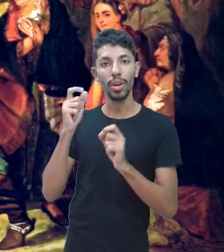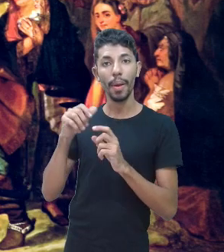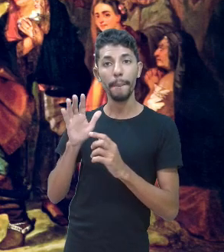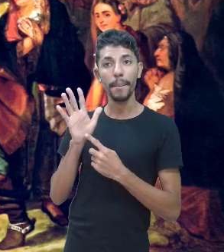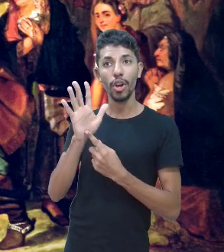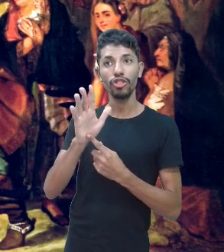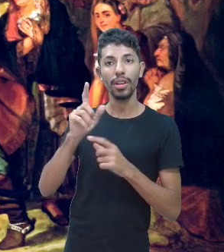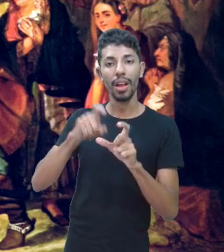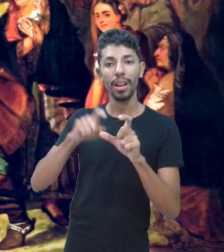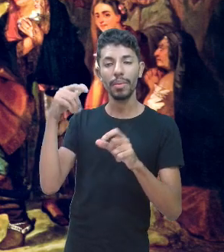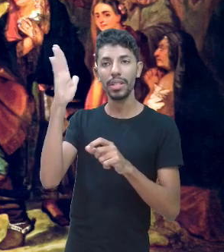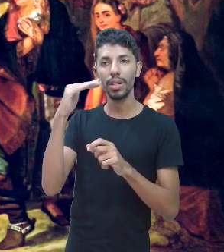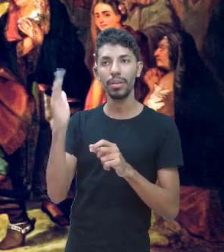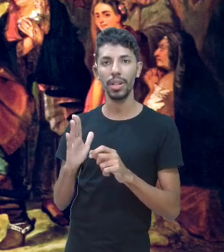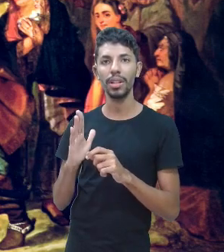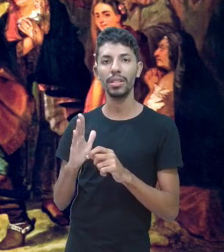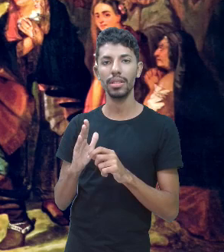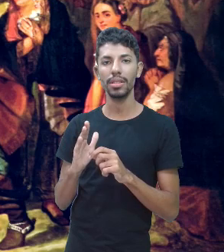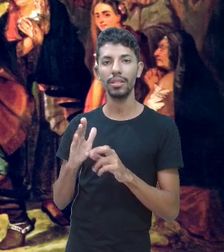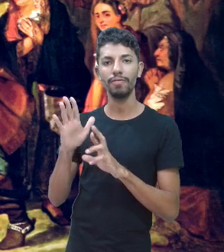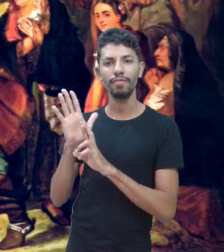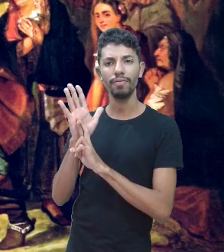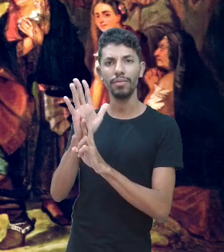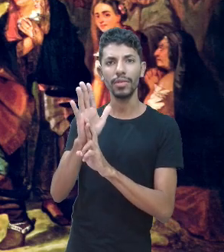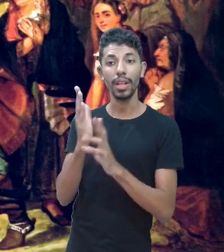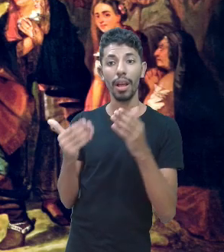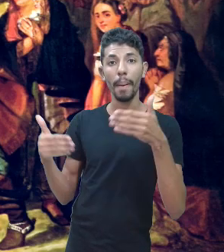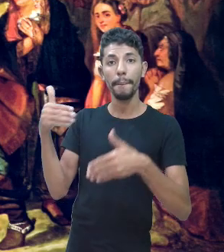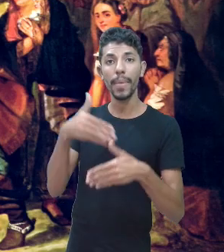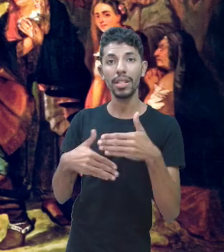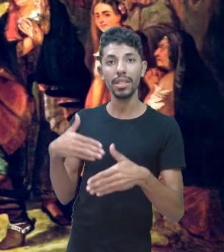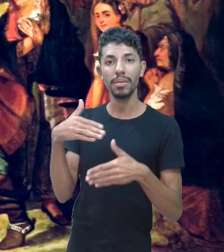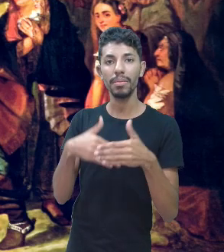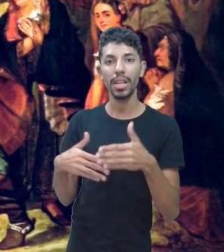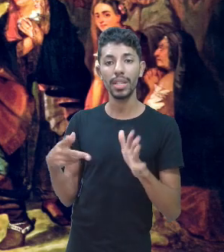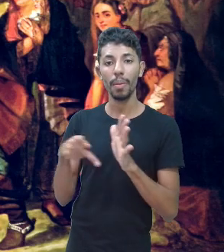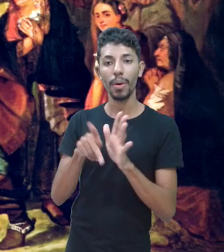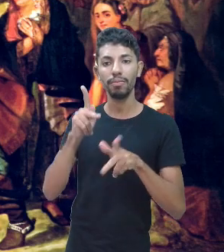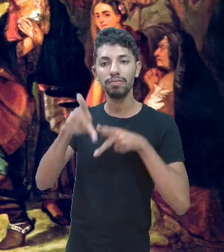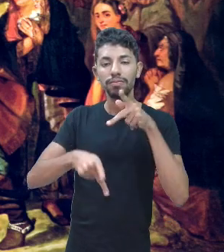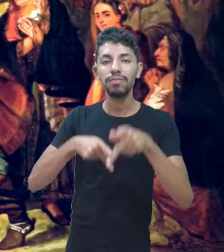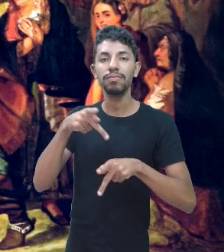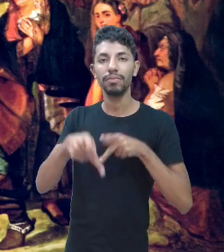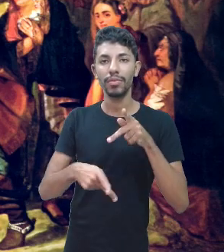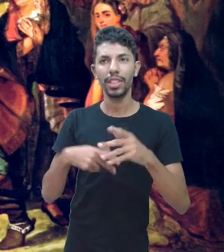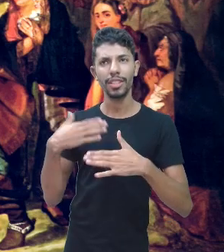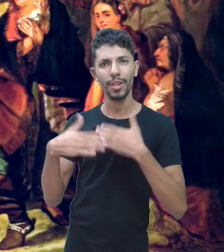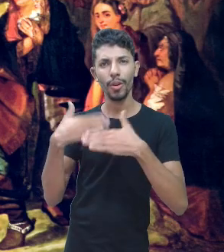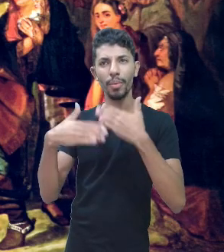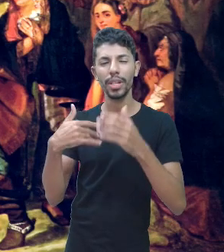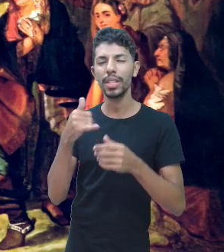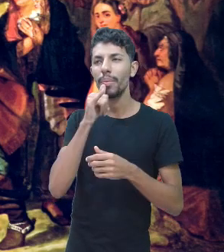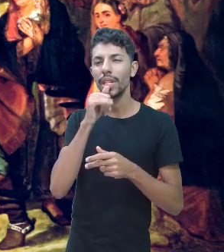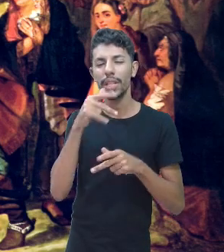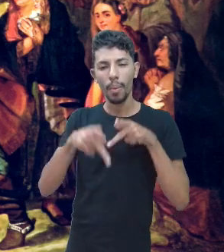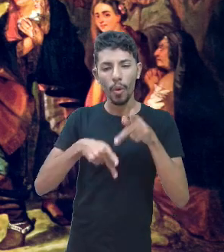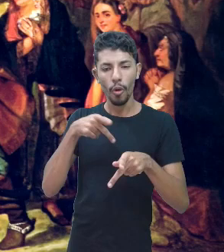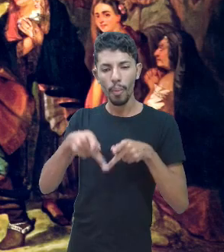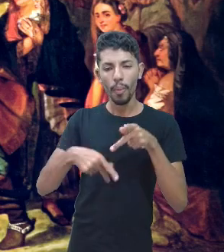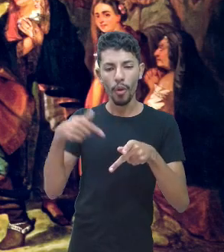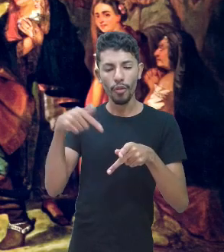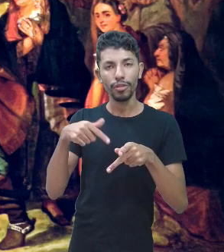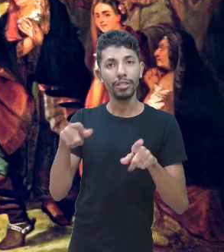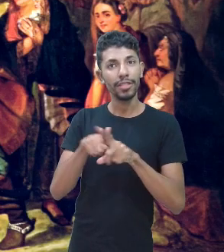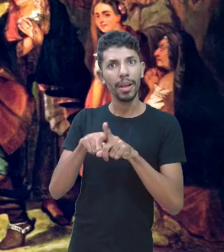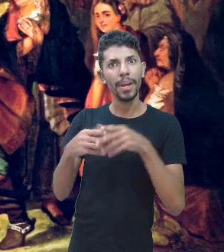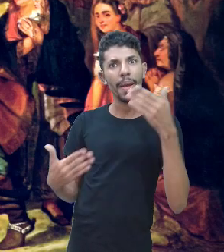relação, a partir de uma participação efetiva da população nesse processo. É como se o povo estivesse participando